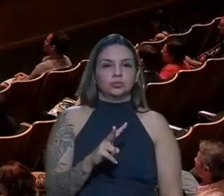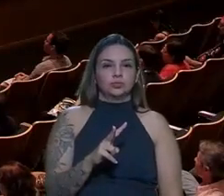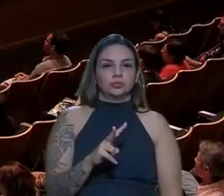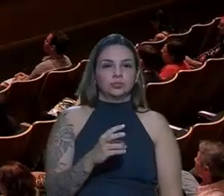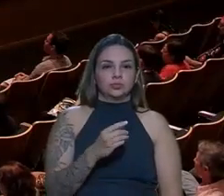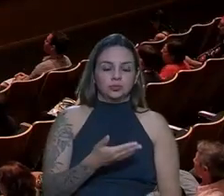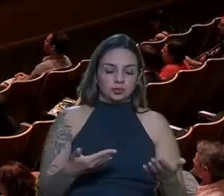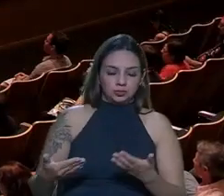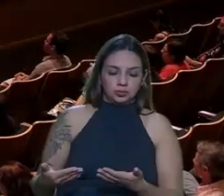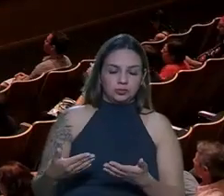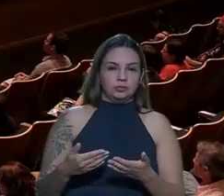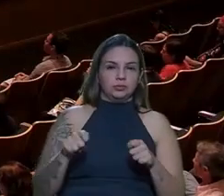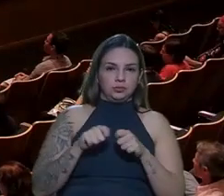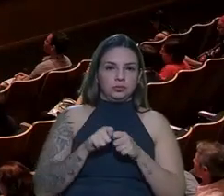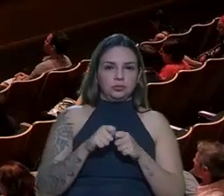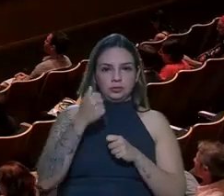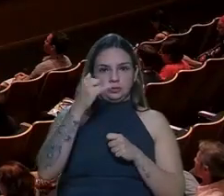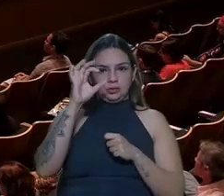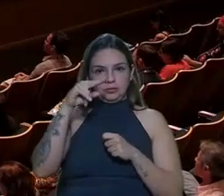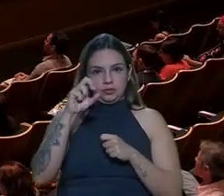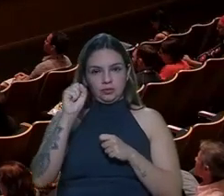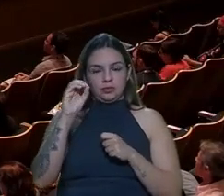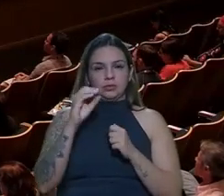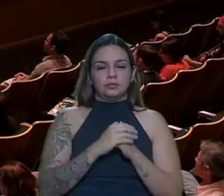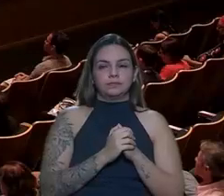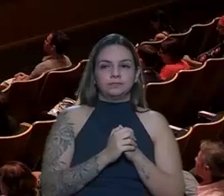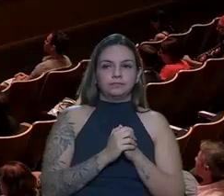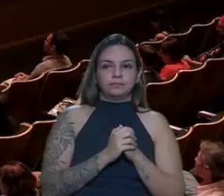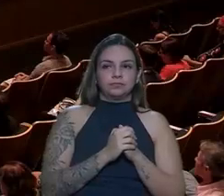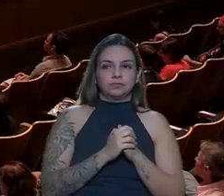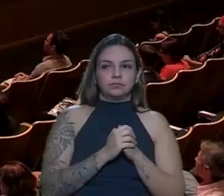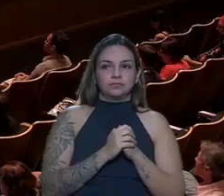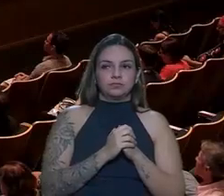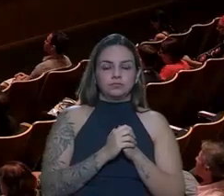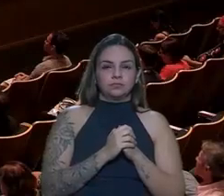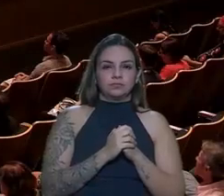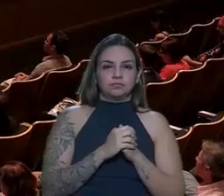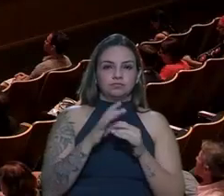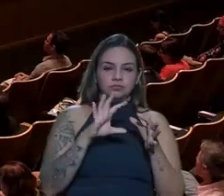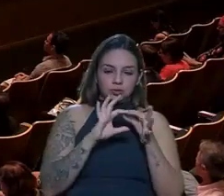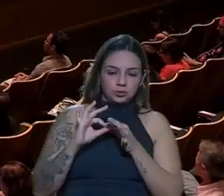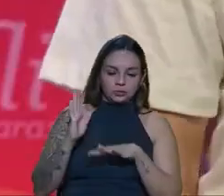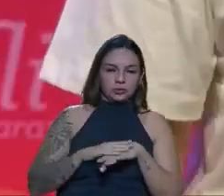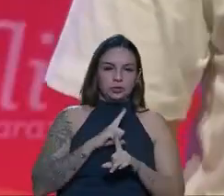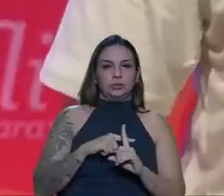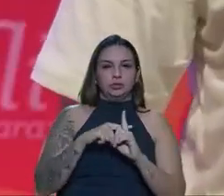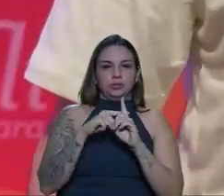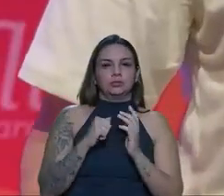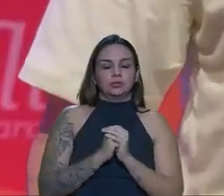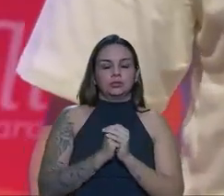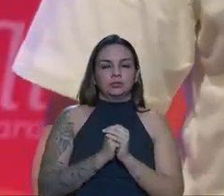o convite realizado pelo Afonso, no contexto de participação do UniAraxá de uma forma muito